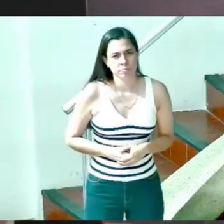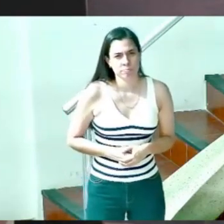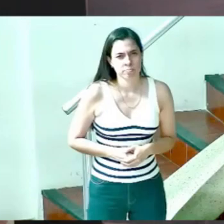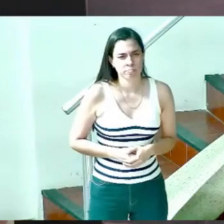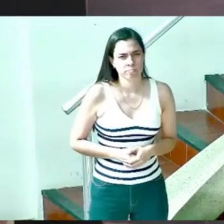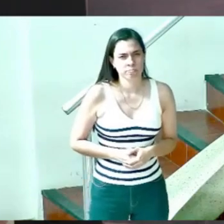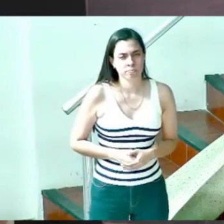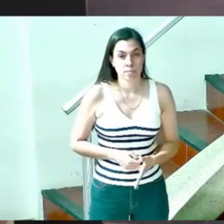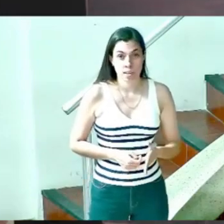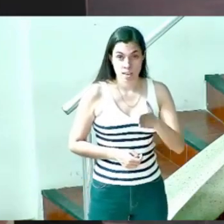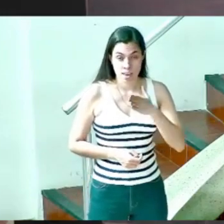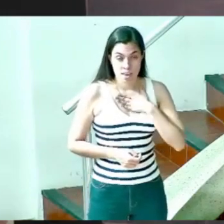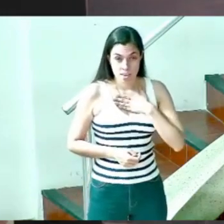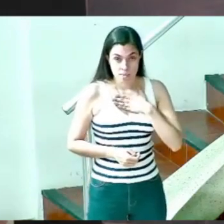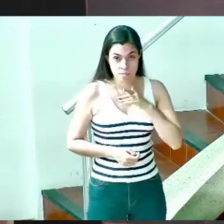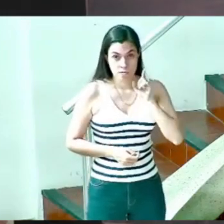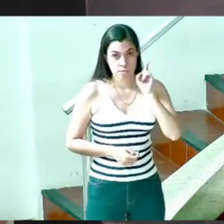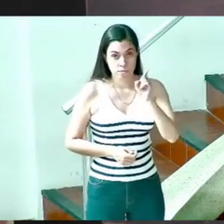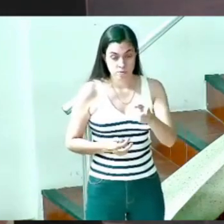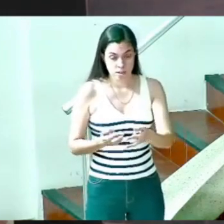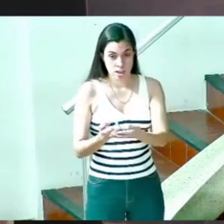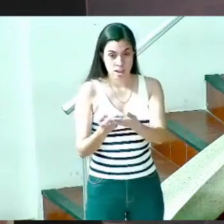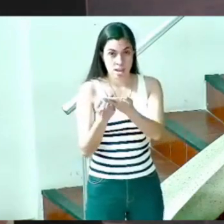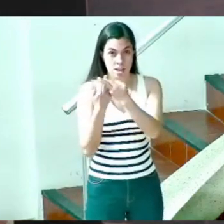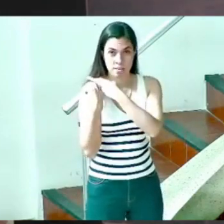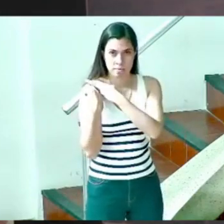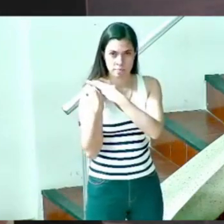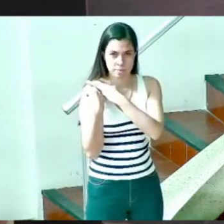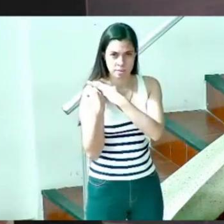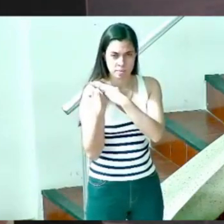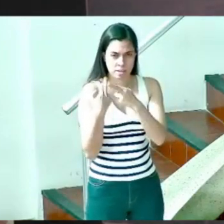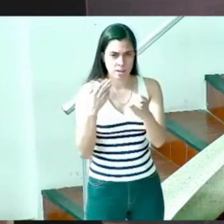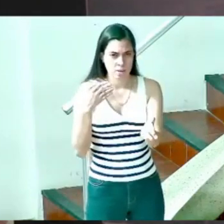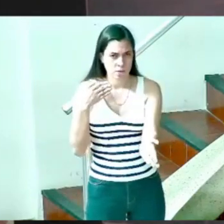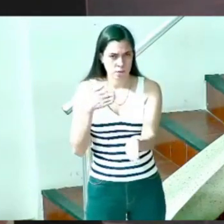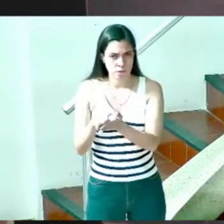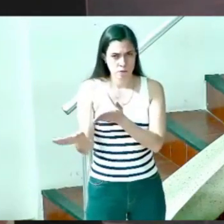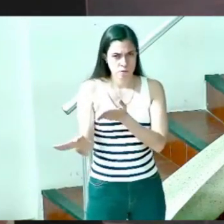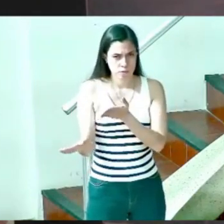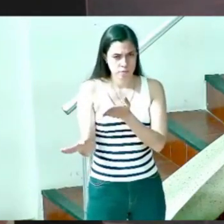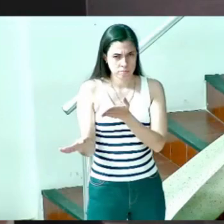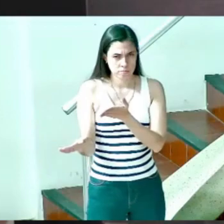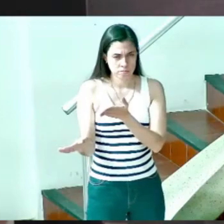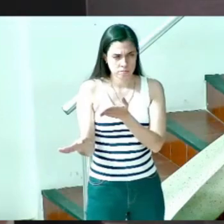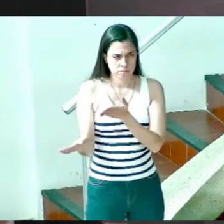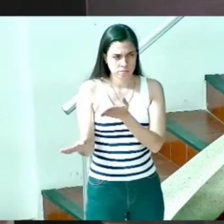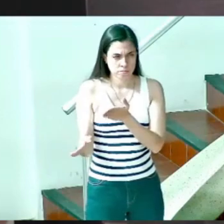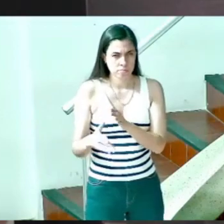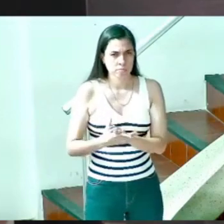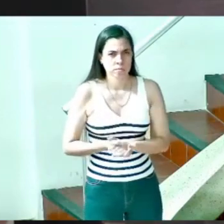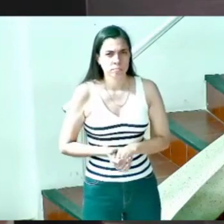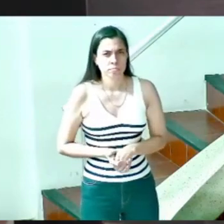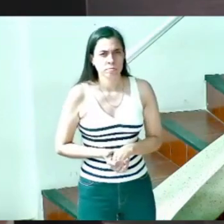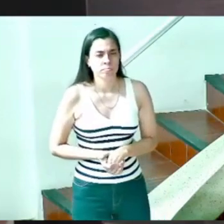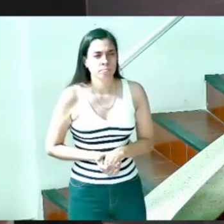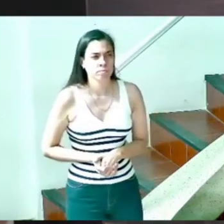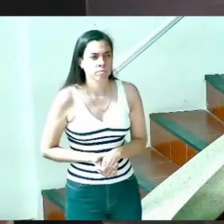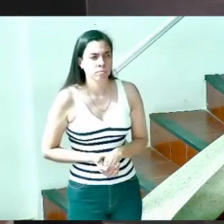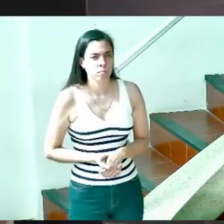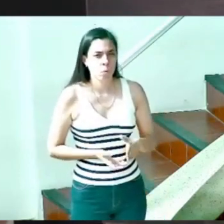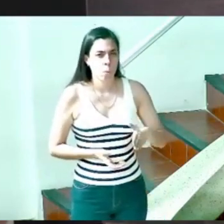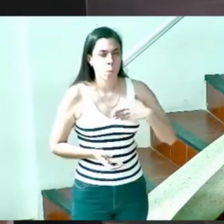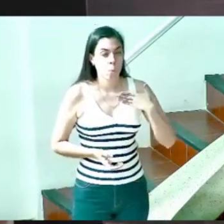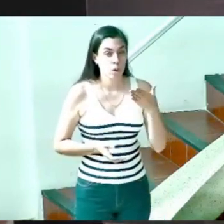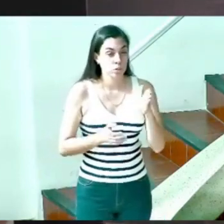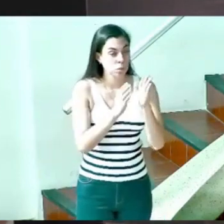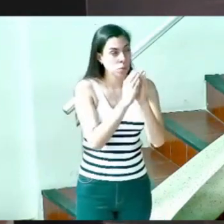minha responsabilidade de fugir das tentações é encapsulada pelo pedido ao Senhor na